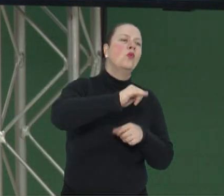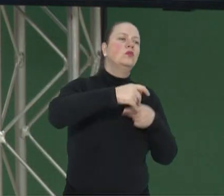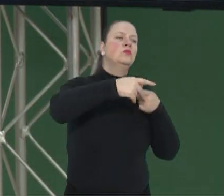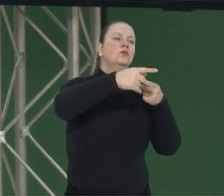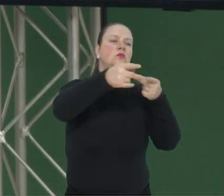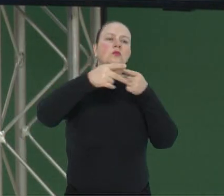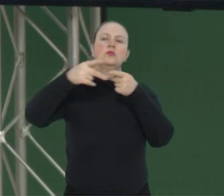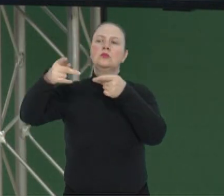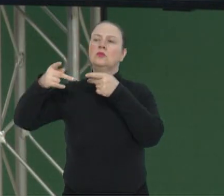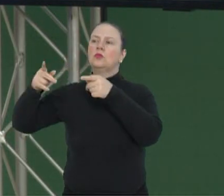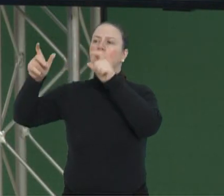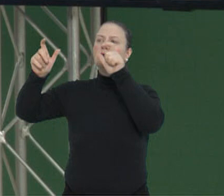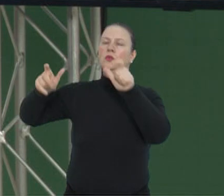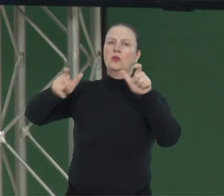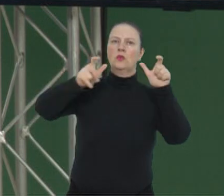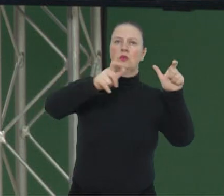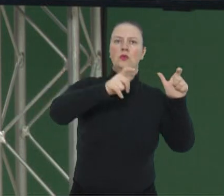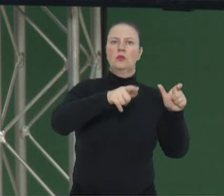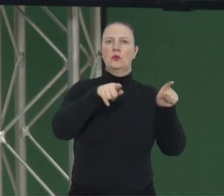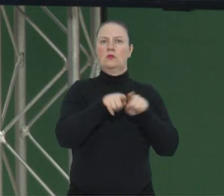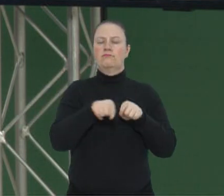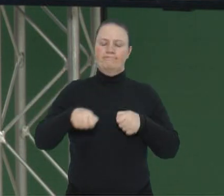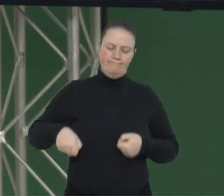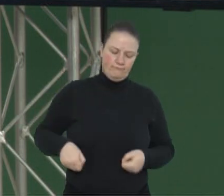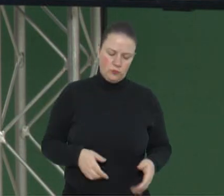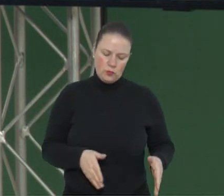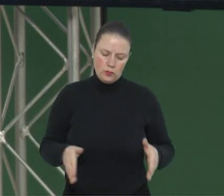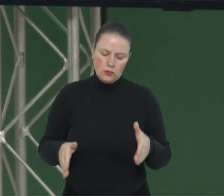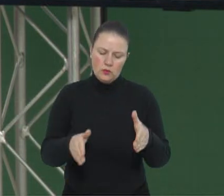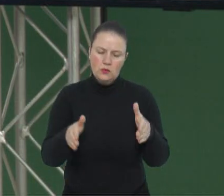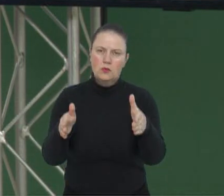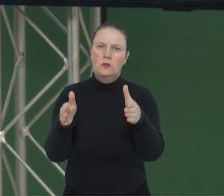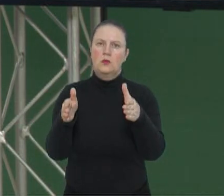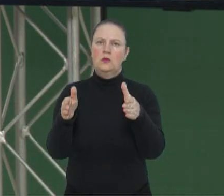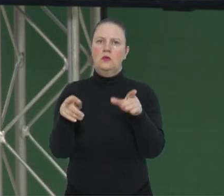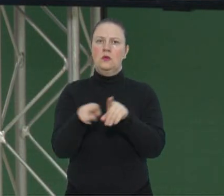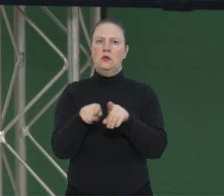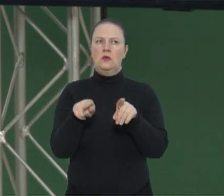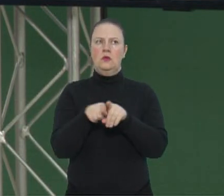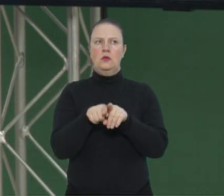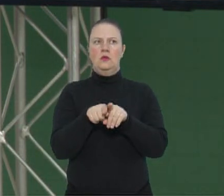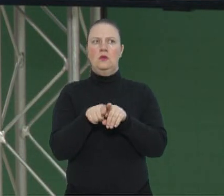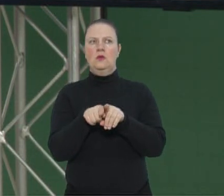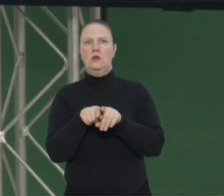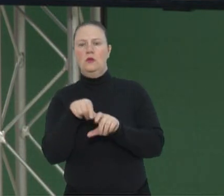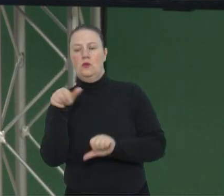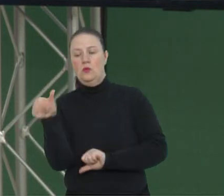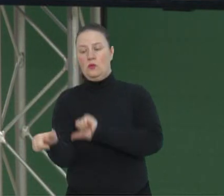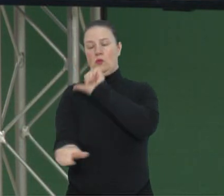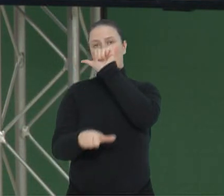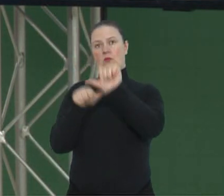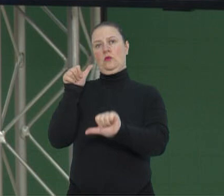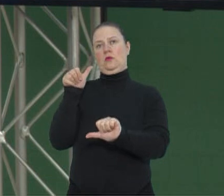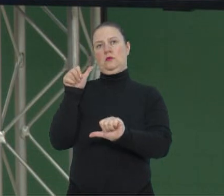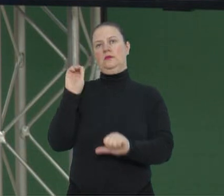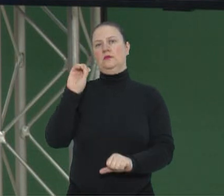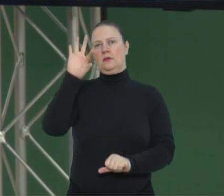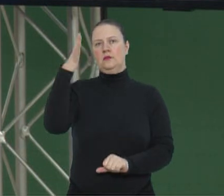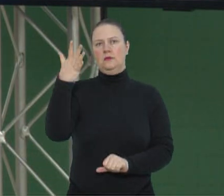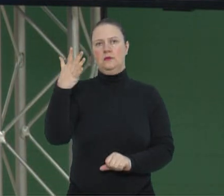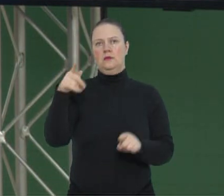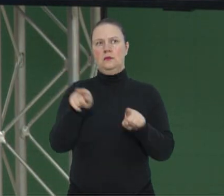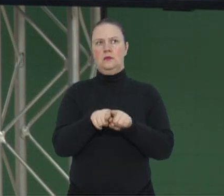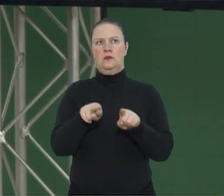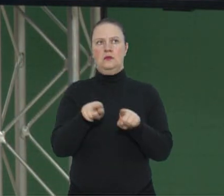outros locais, recorrendo caminhos, intentar cambiar, ou seja, mudar, né? Vestir-se